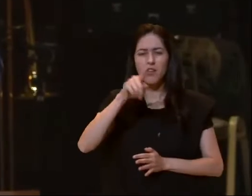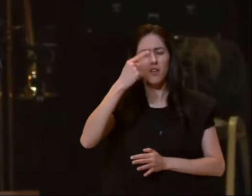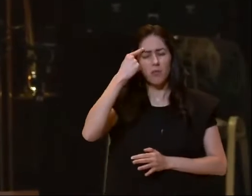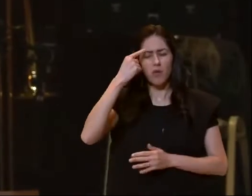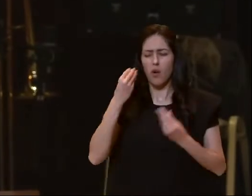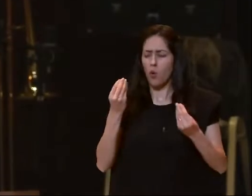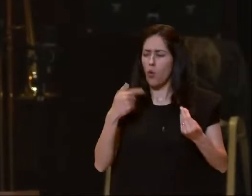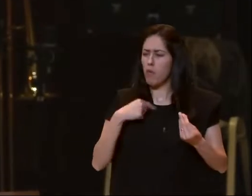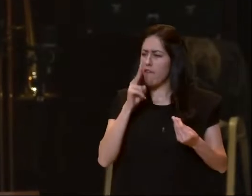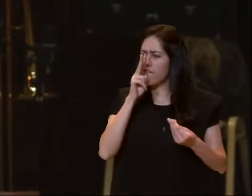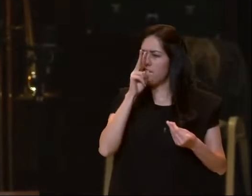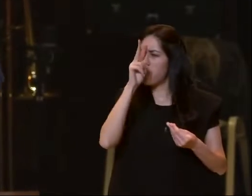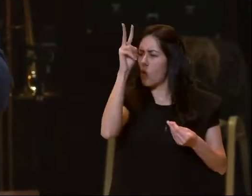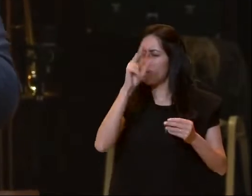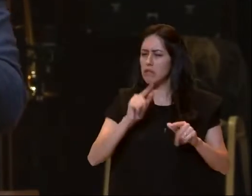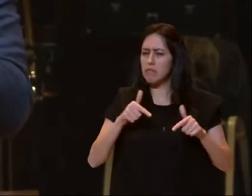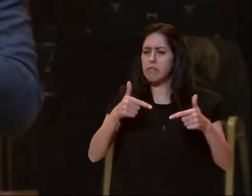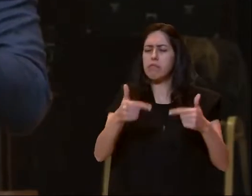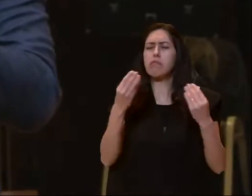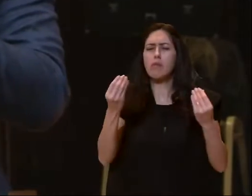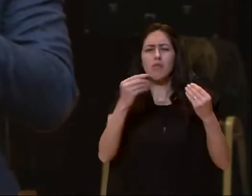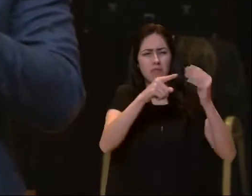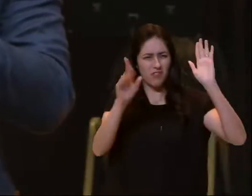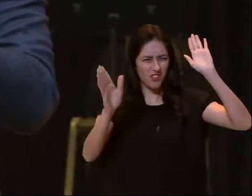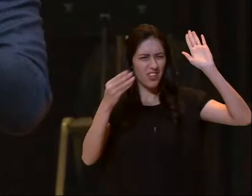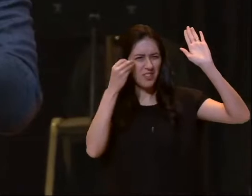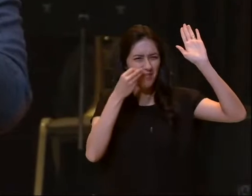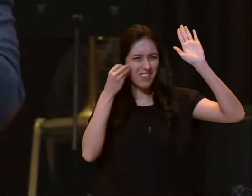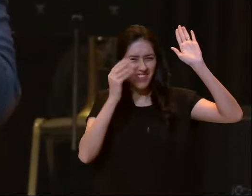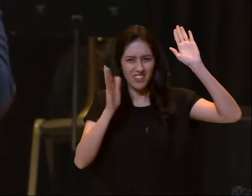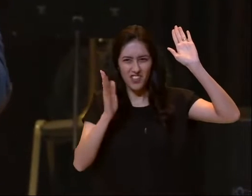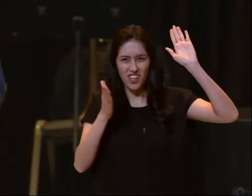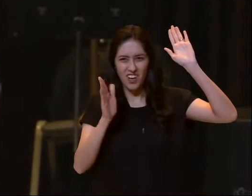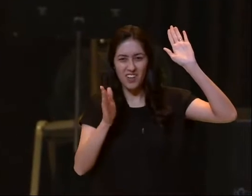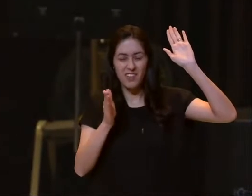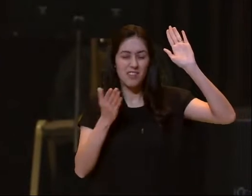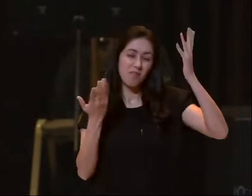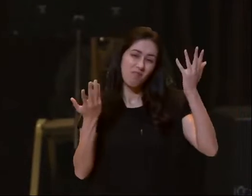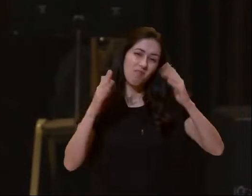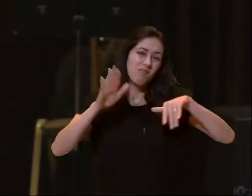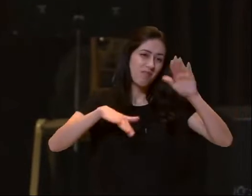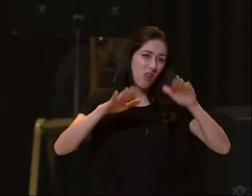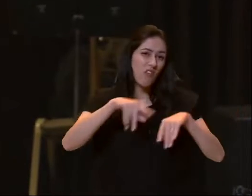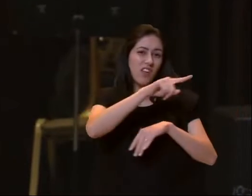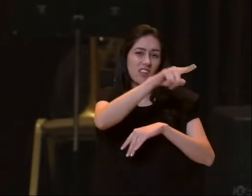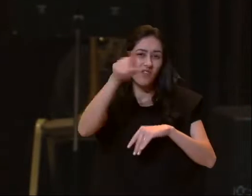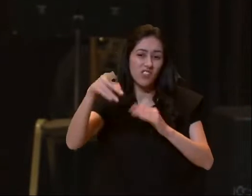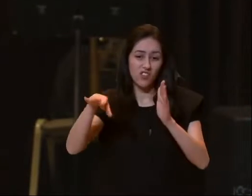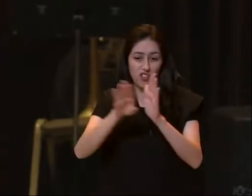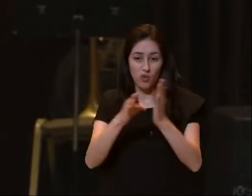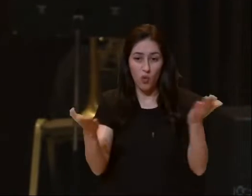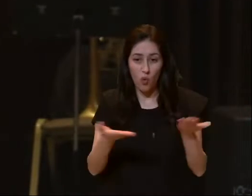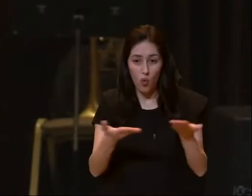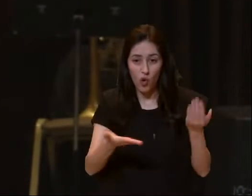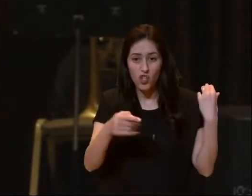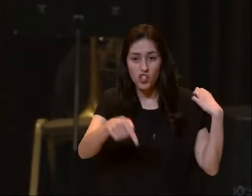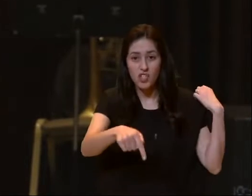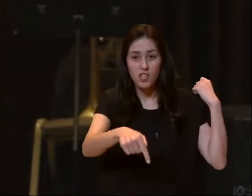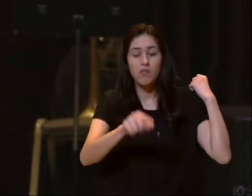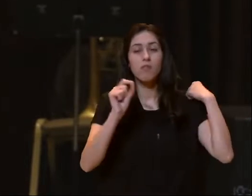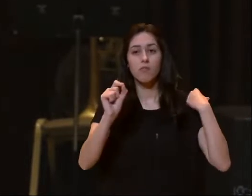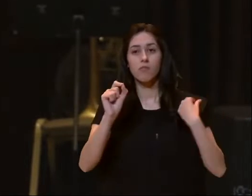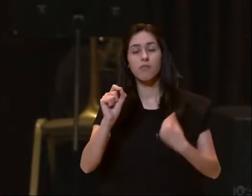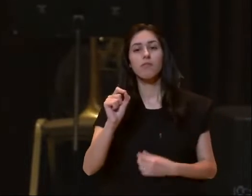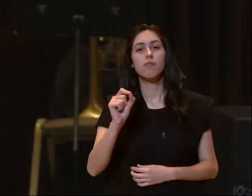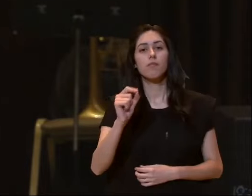para você continuar em frente? Quem já viveu isso? Talvez, meu irmão, você chegou aqui hoje, e você está